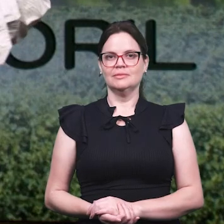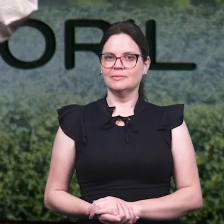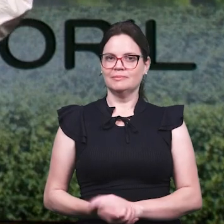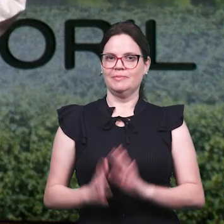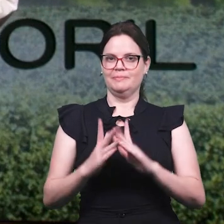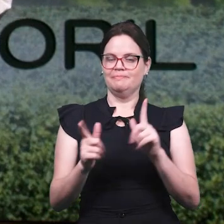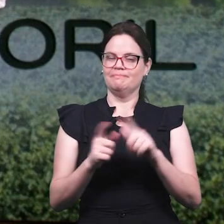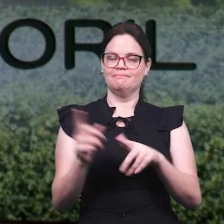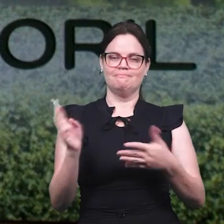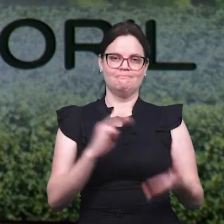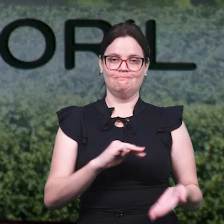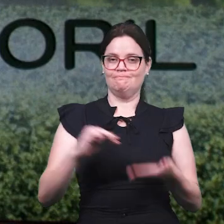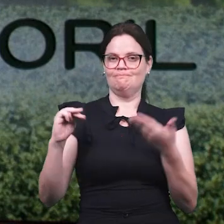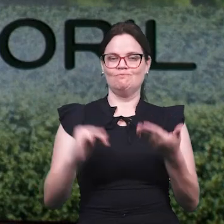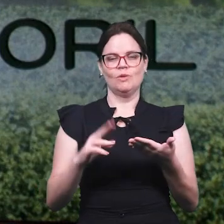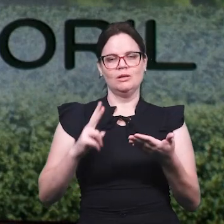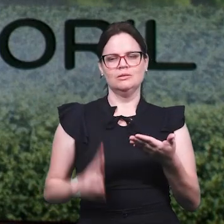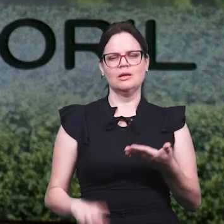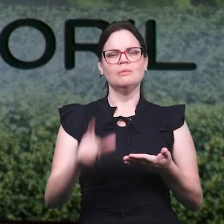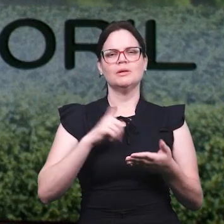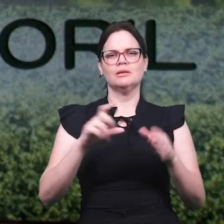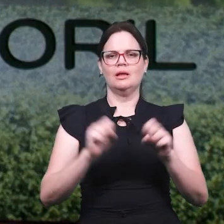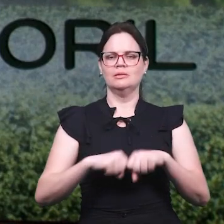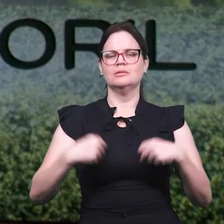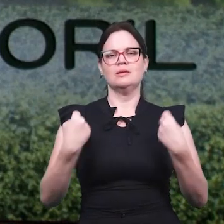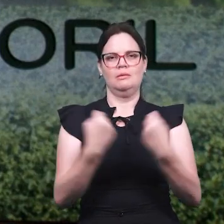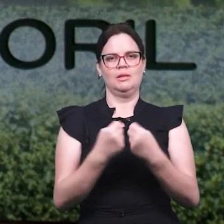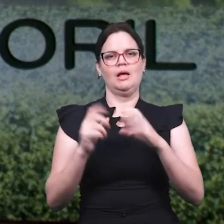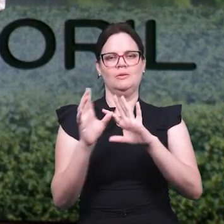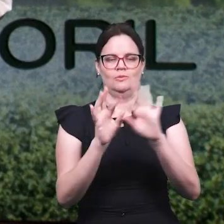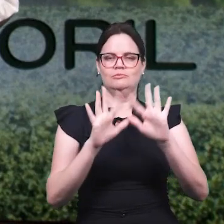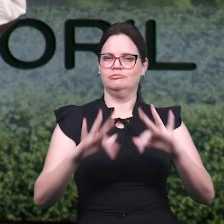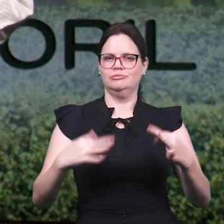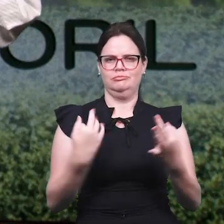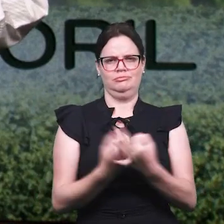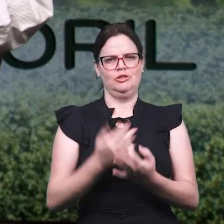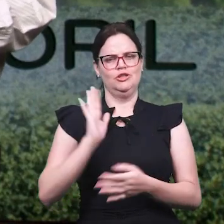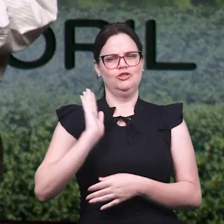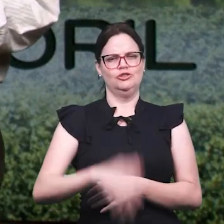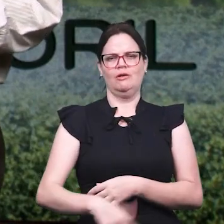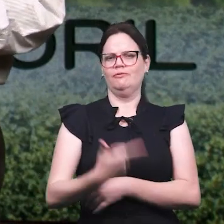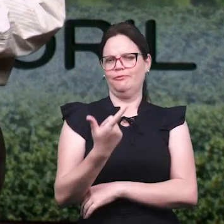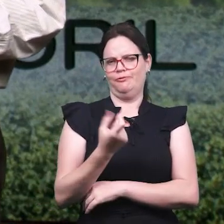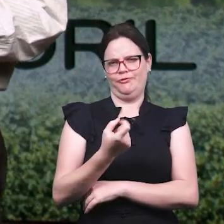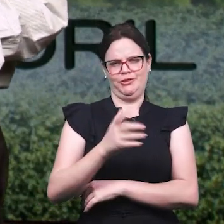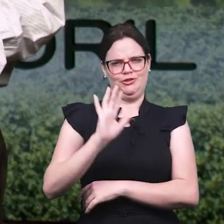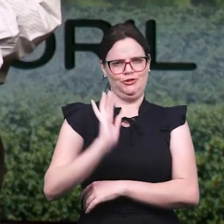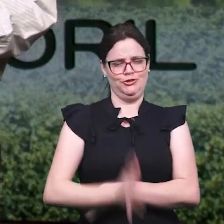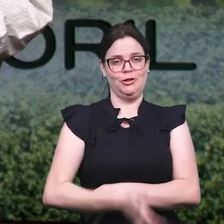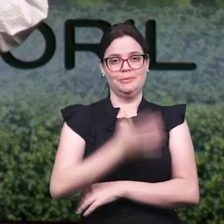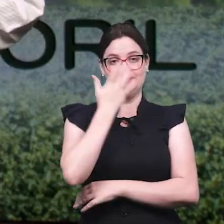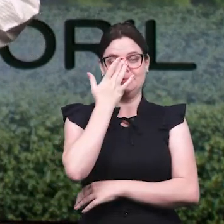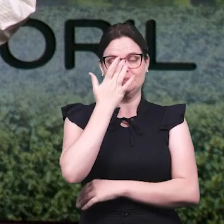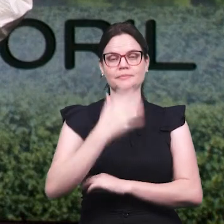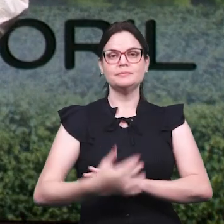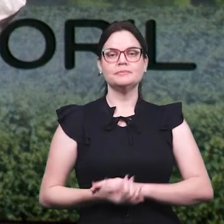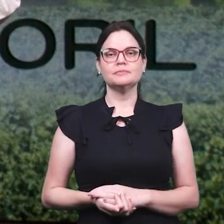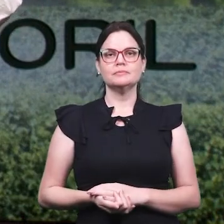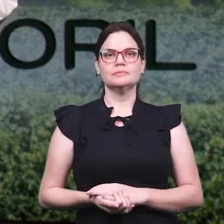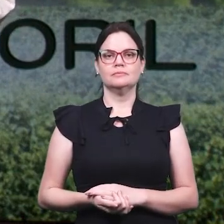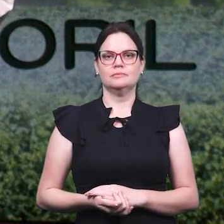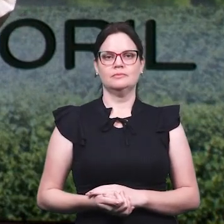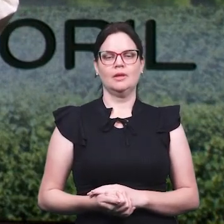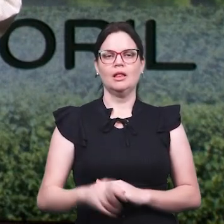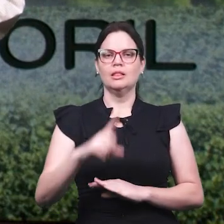A Igreja Cristã Maranata tem realizado diversas edições do seminário Unidos em Família neste início de ano.